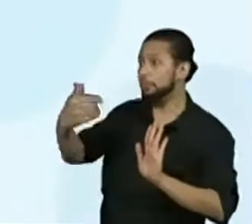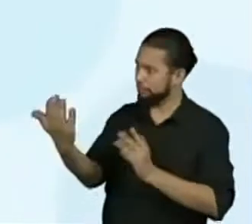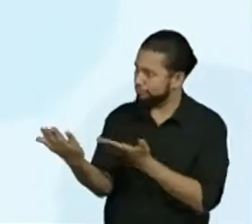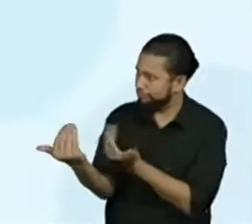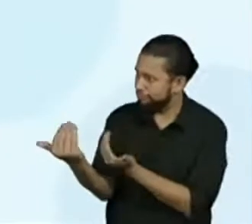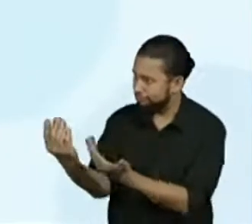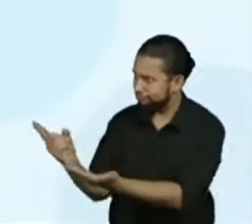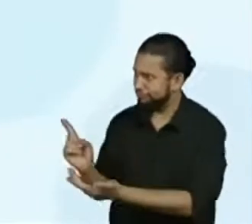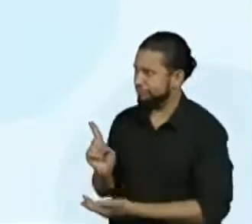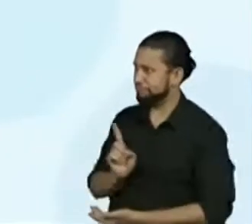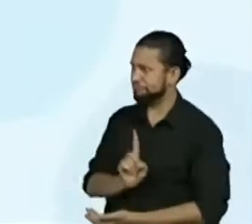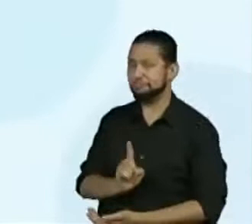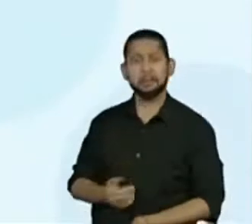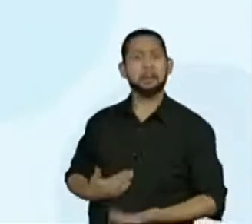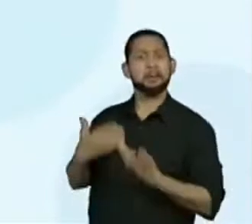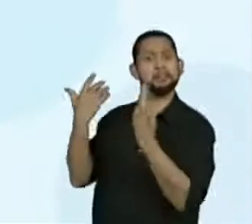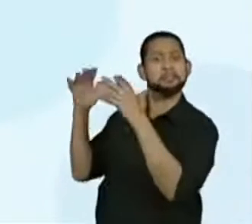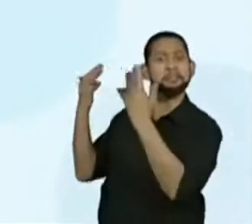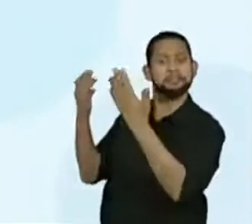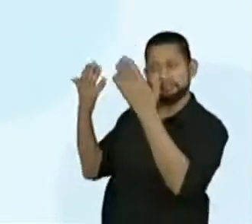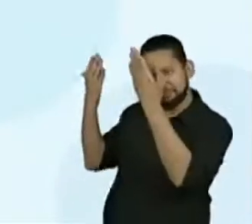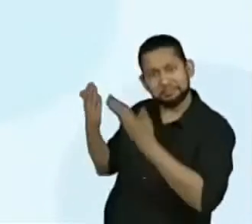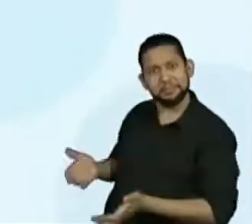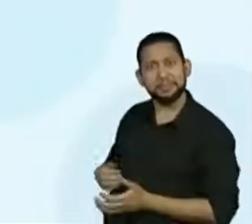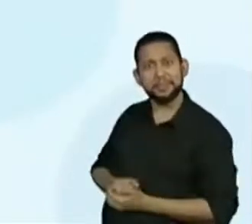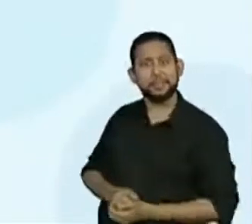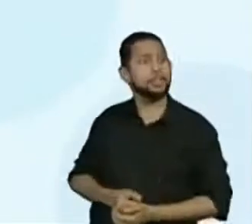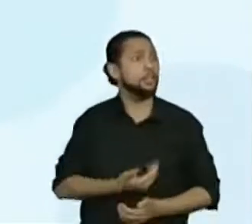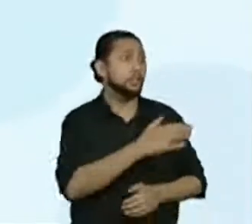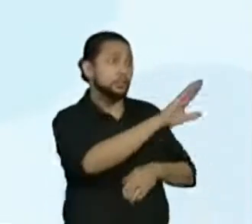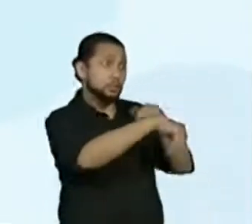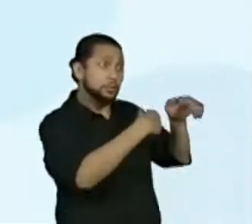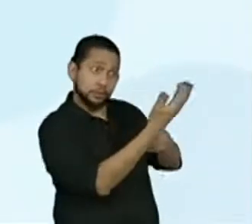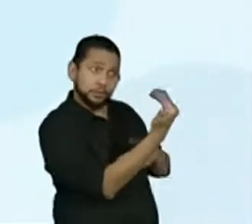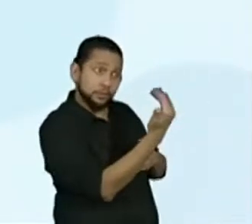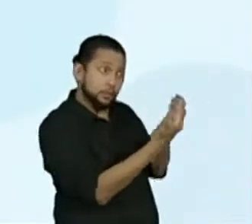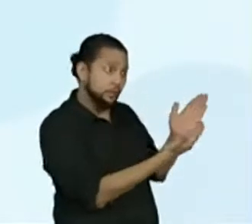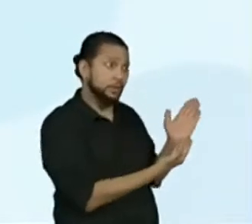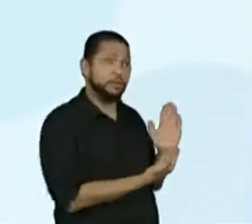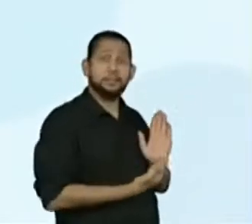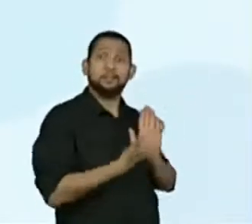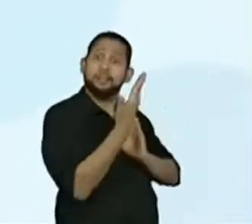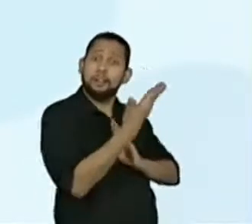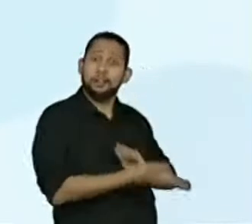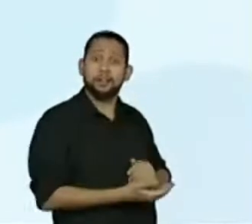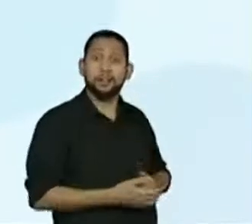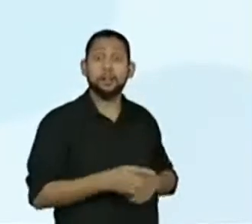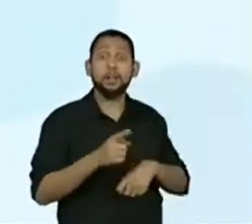dos participantes ó o apresentador aquele que controla o